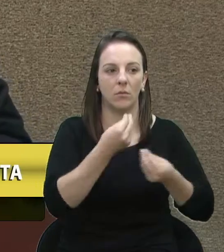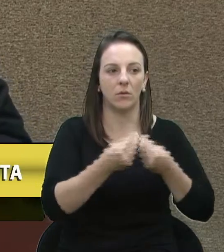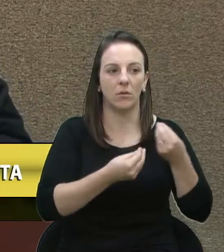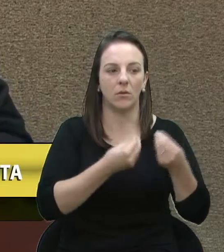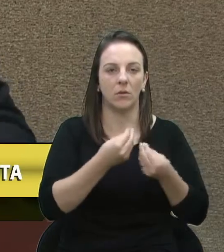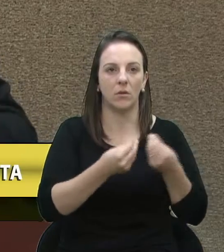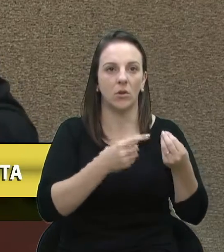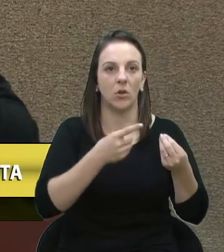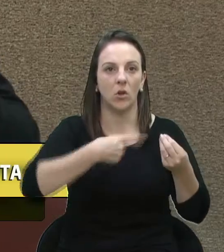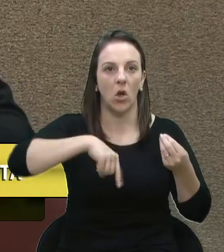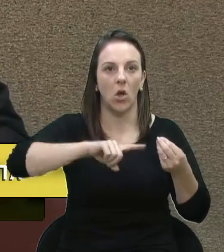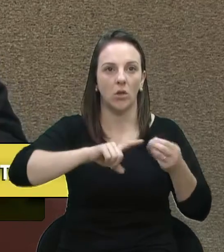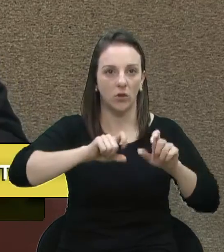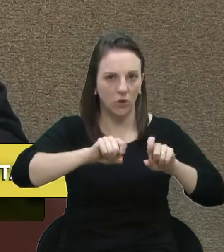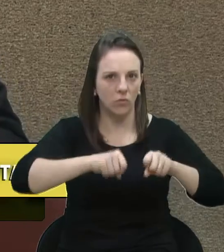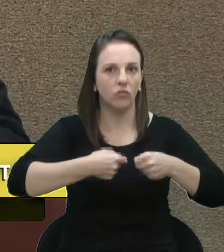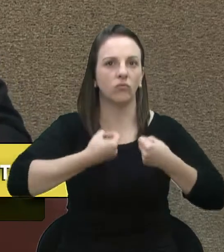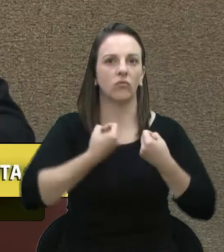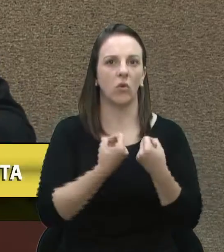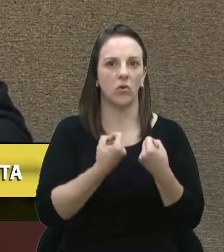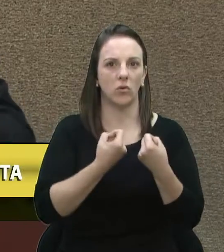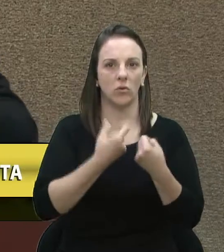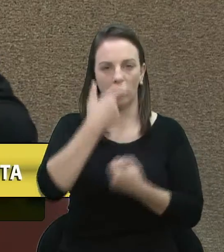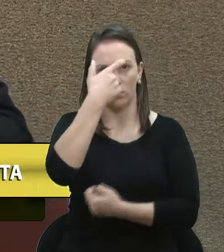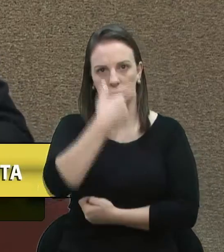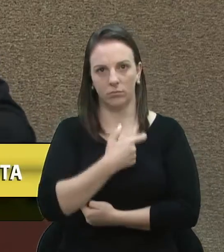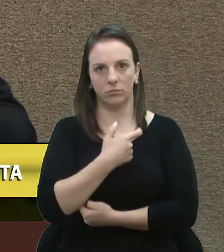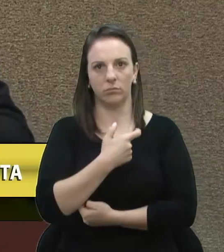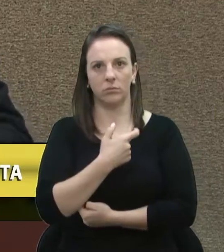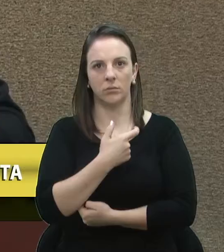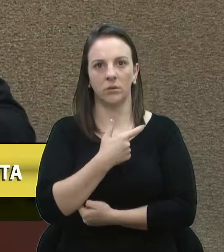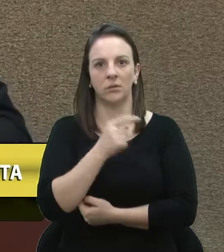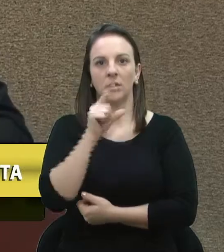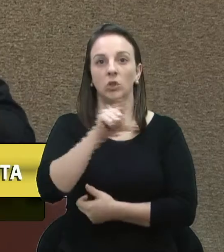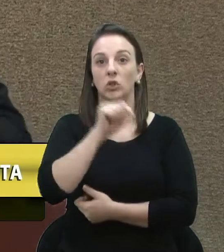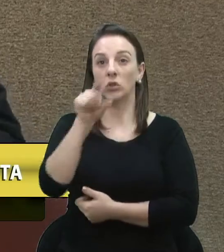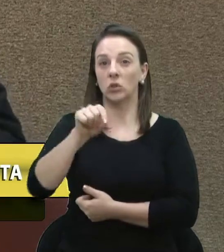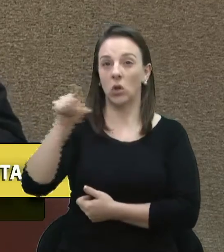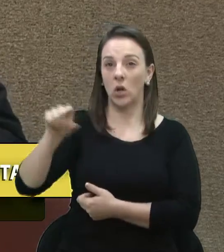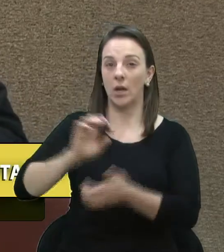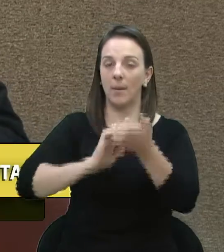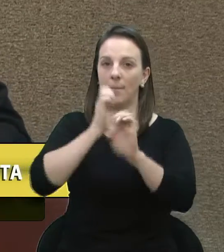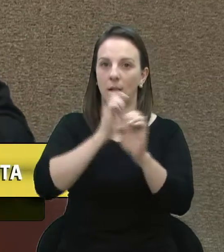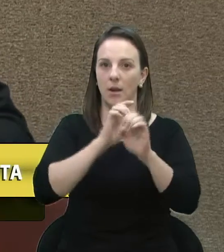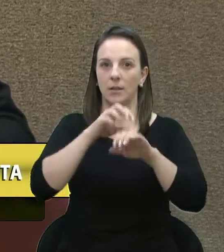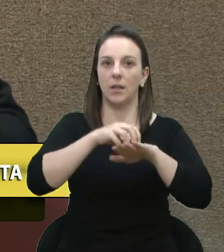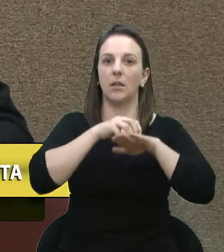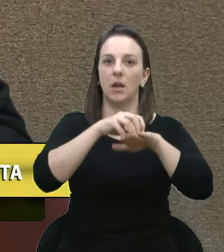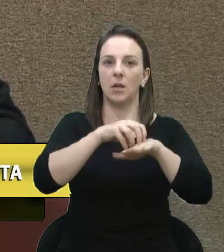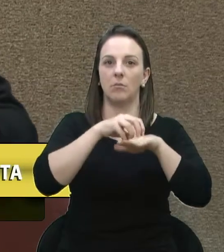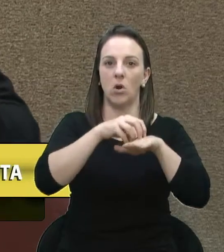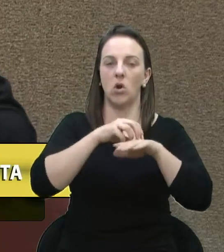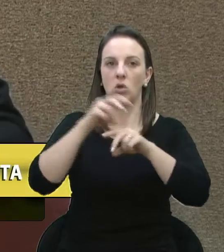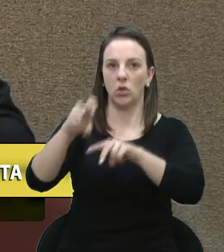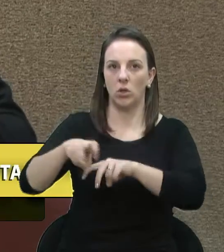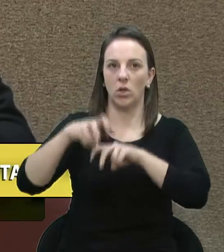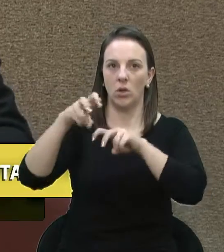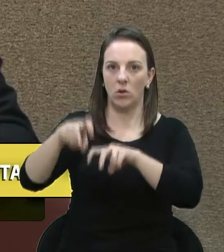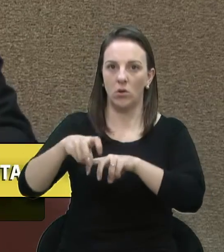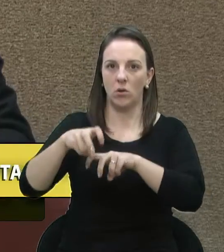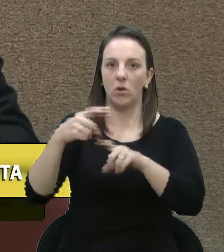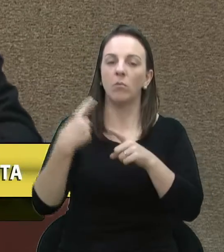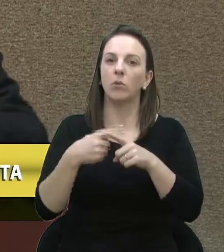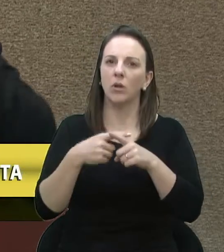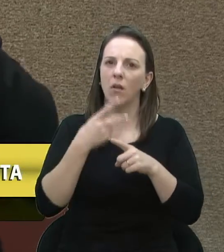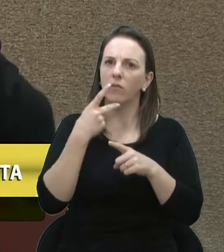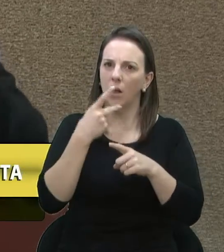vamos nos empenhar pessoalmente na escolha da empresa que fará o transporte do interior, porque diz respeito ao povo do qual a